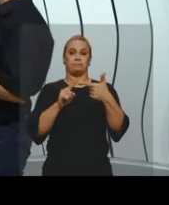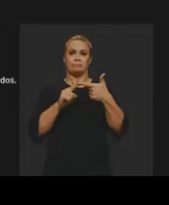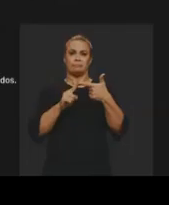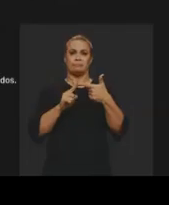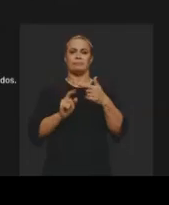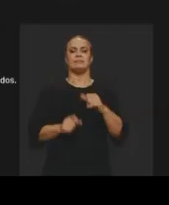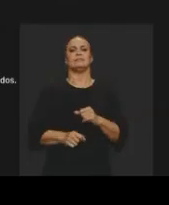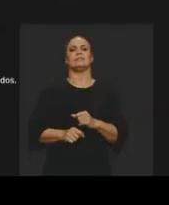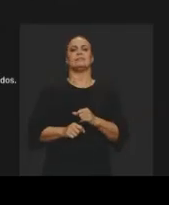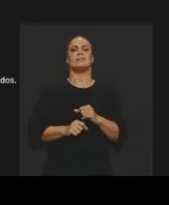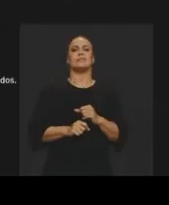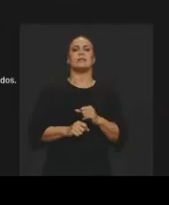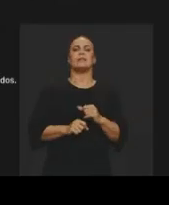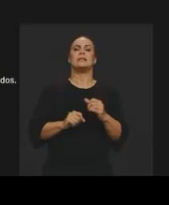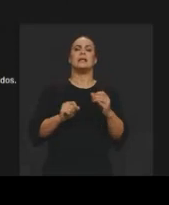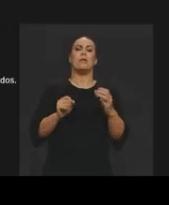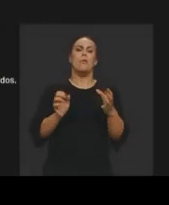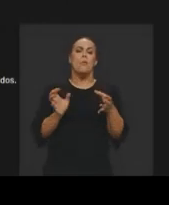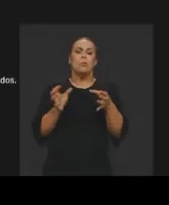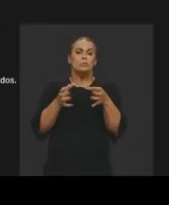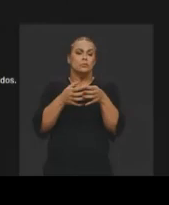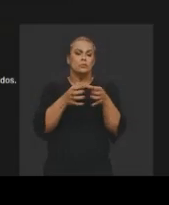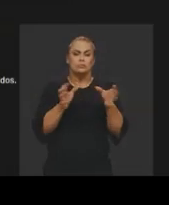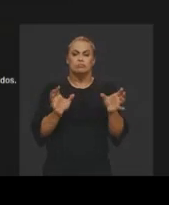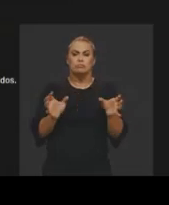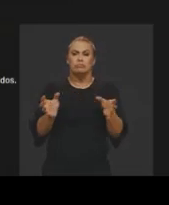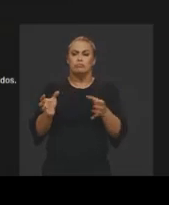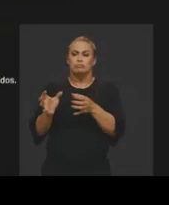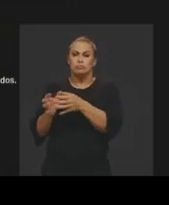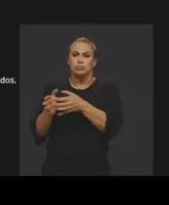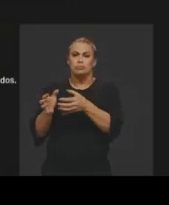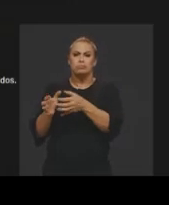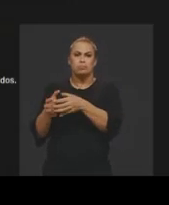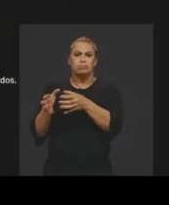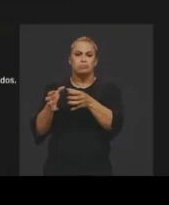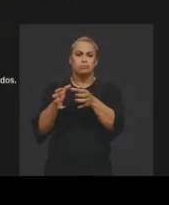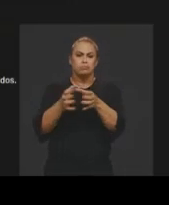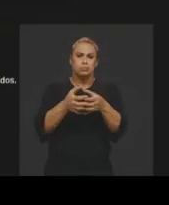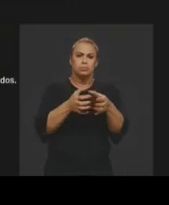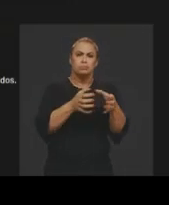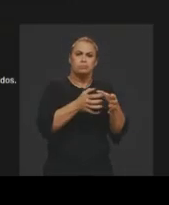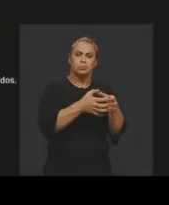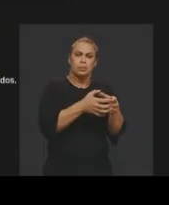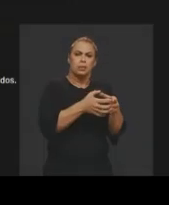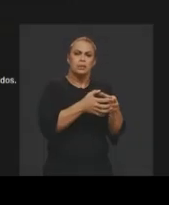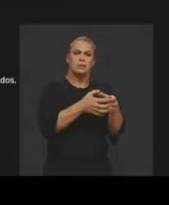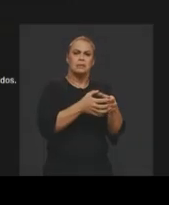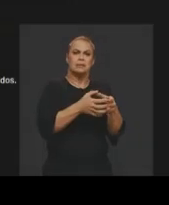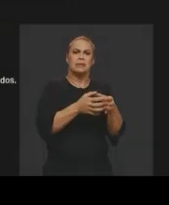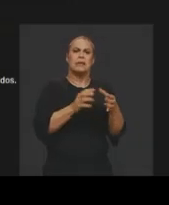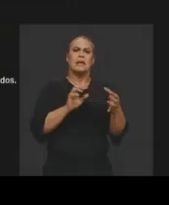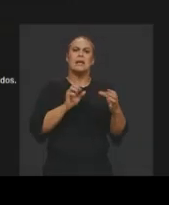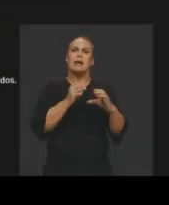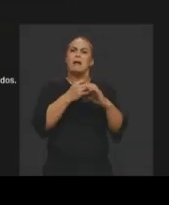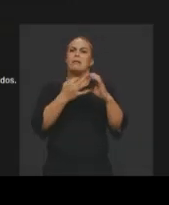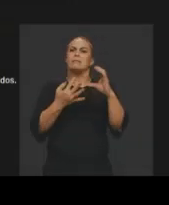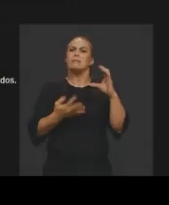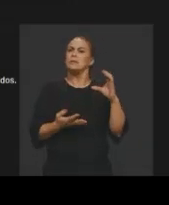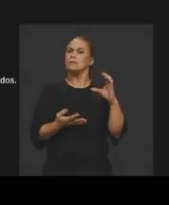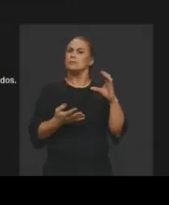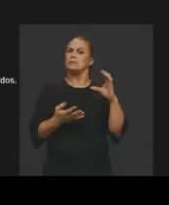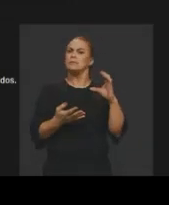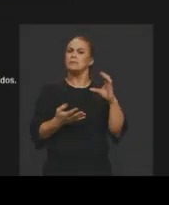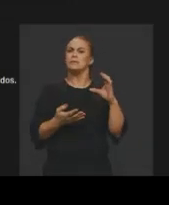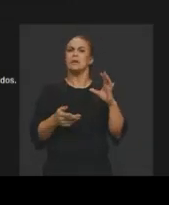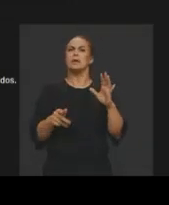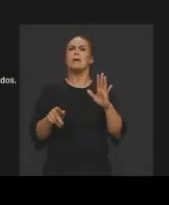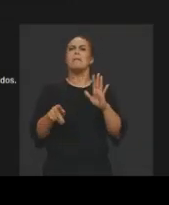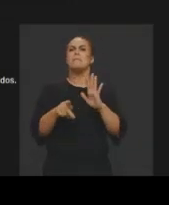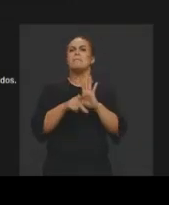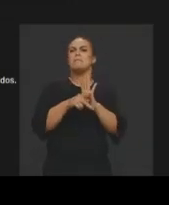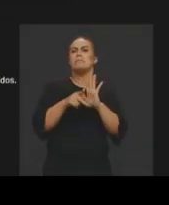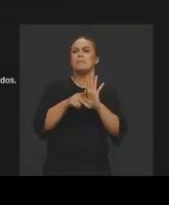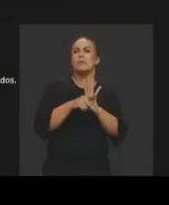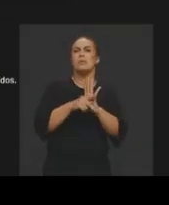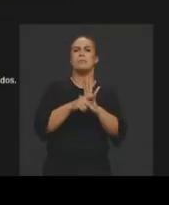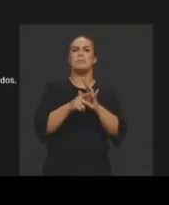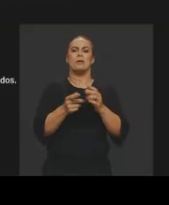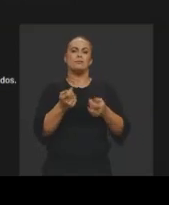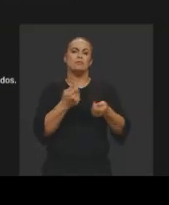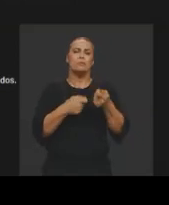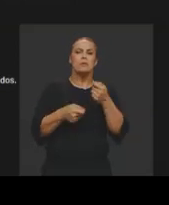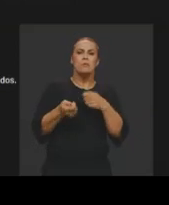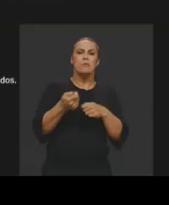os blocos, né? São característicos de uma economia global que se regionaliza pelas disputas econômicas mais